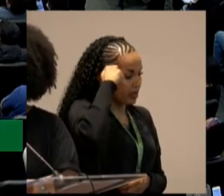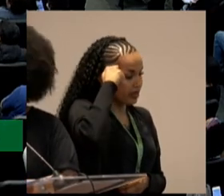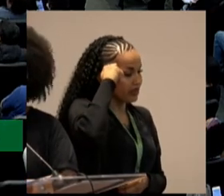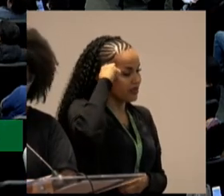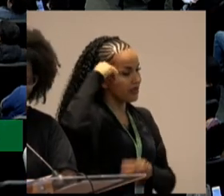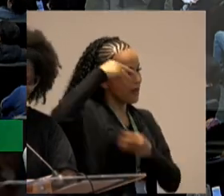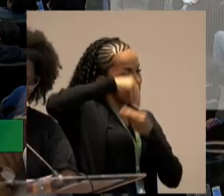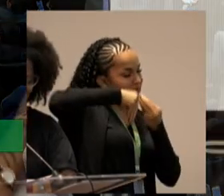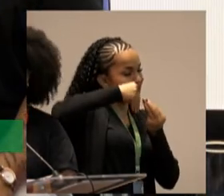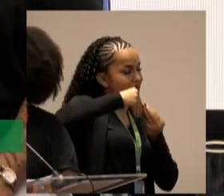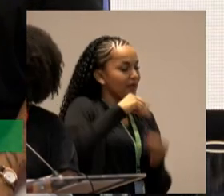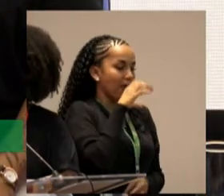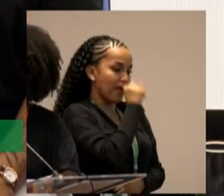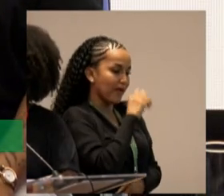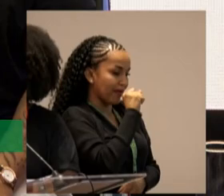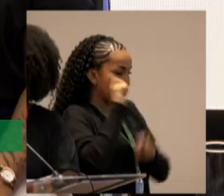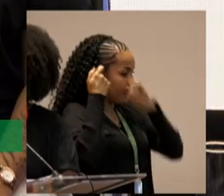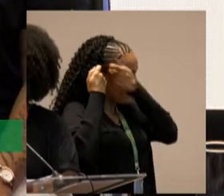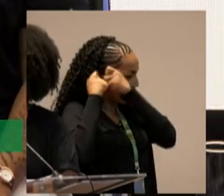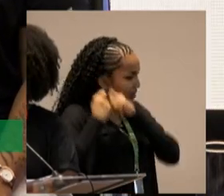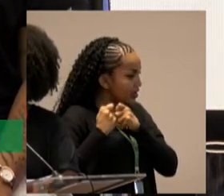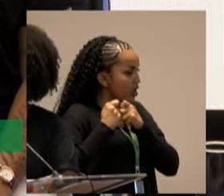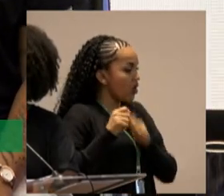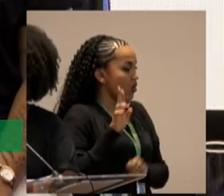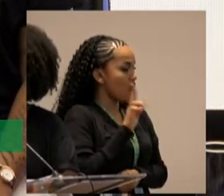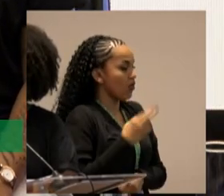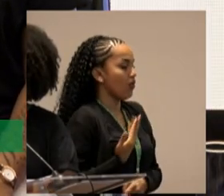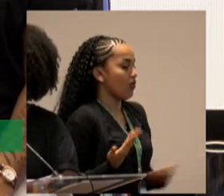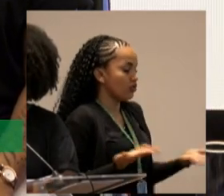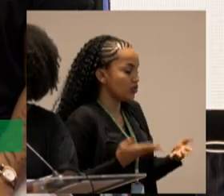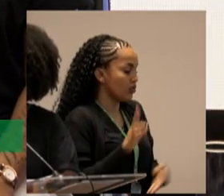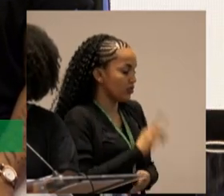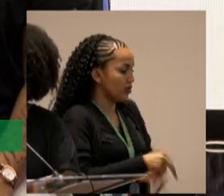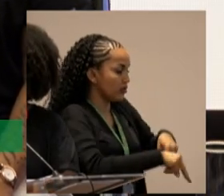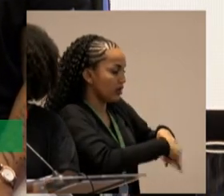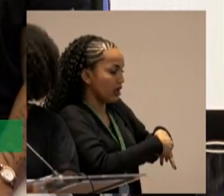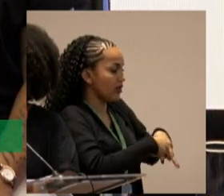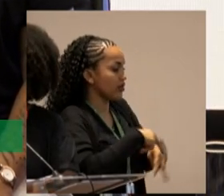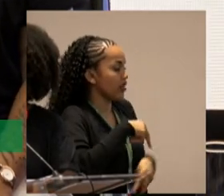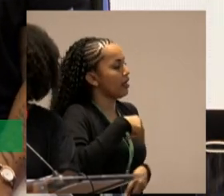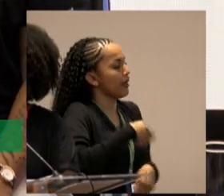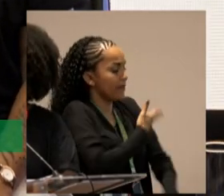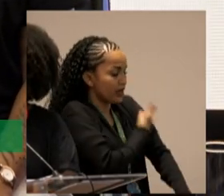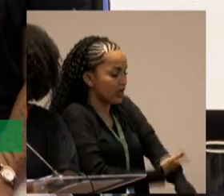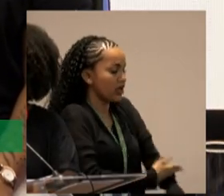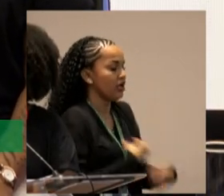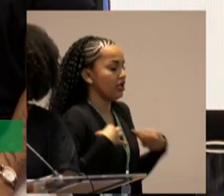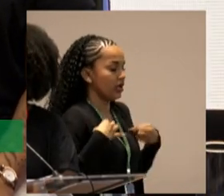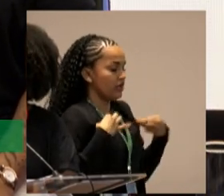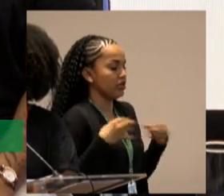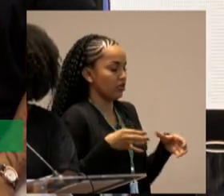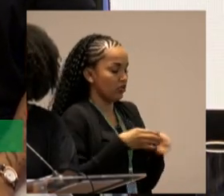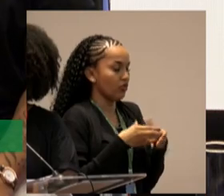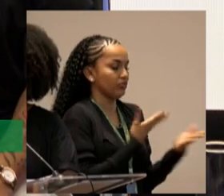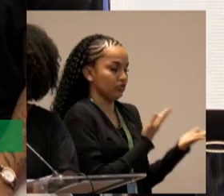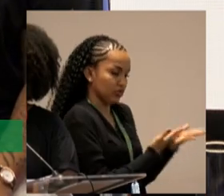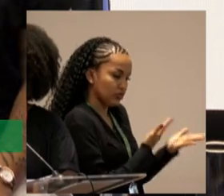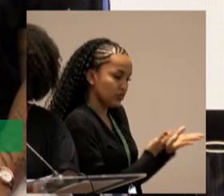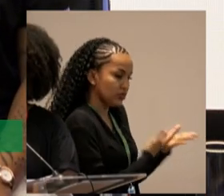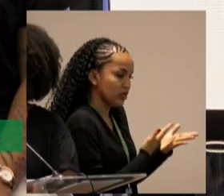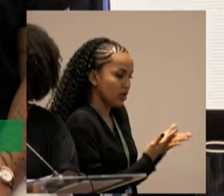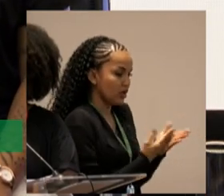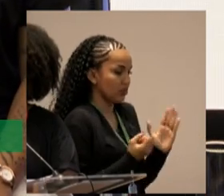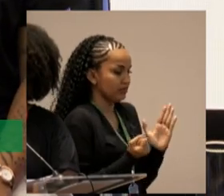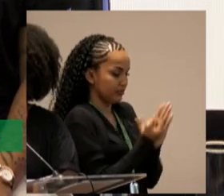laranjas, trançados. Hoje eu estou usando uma calça branca e a camisa preta do grupo de estudos Mefricanas, com o